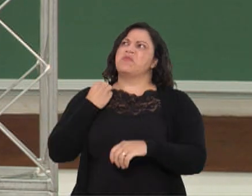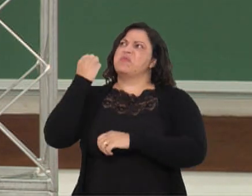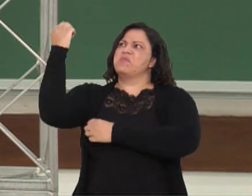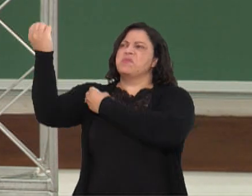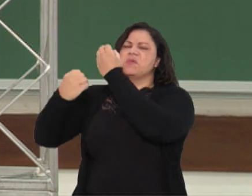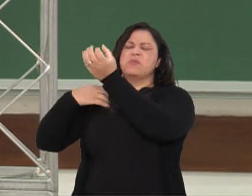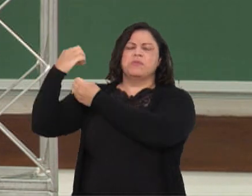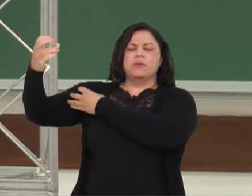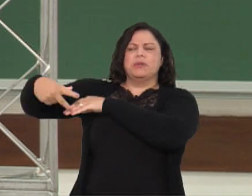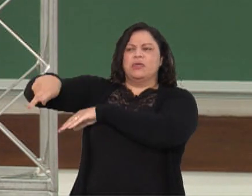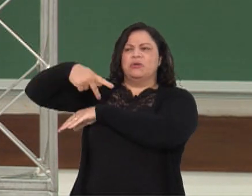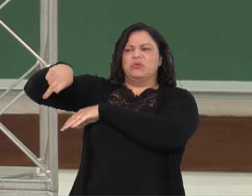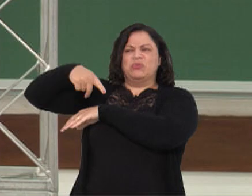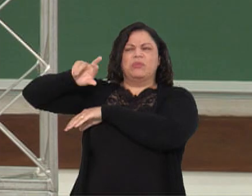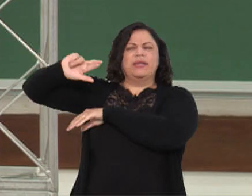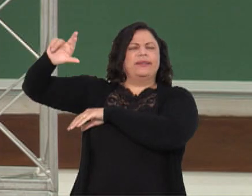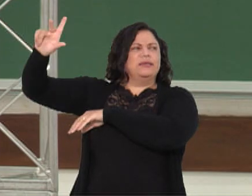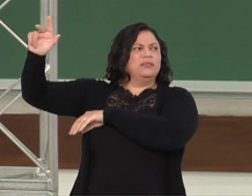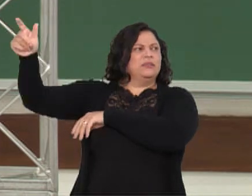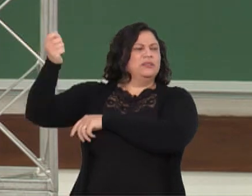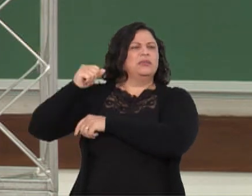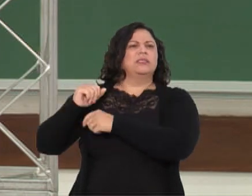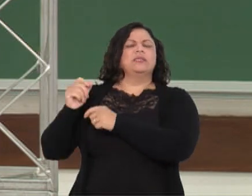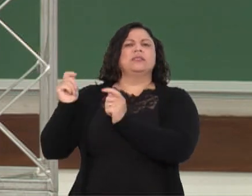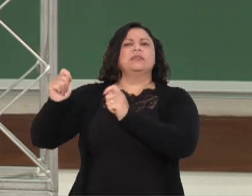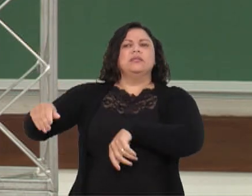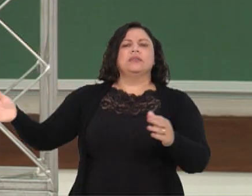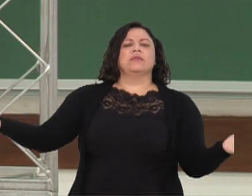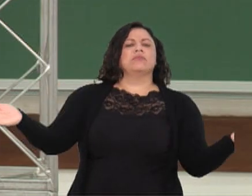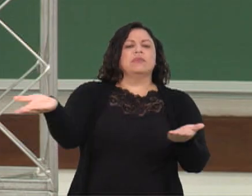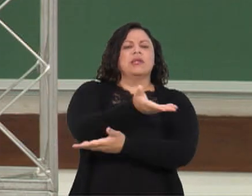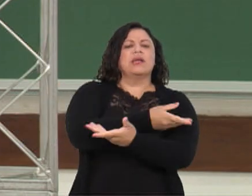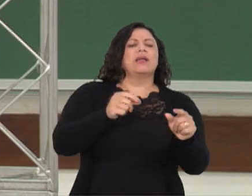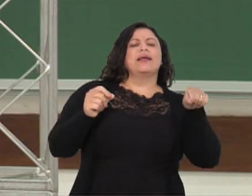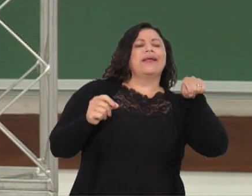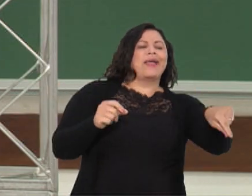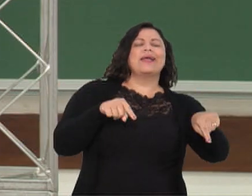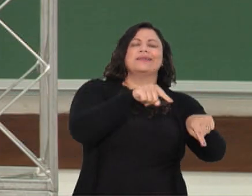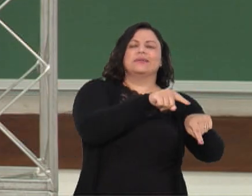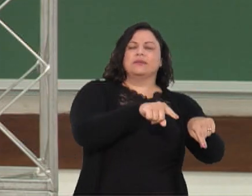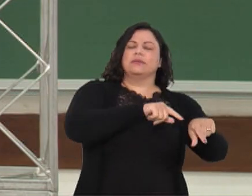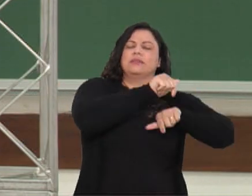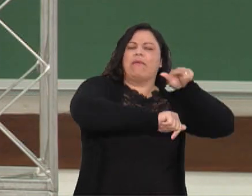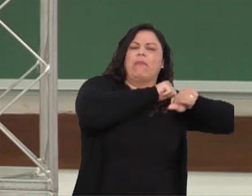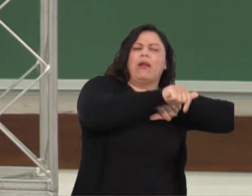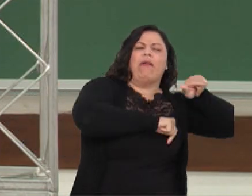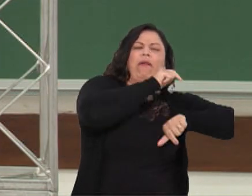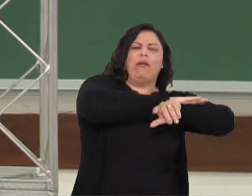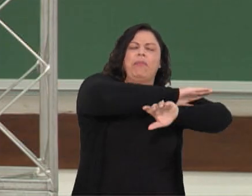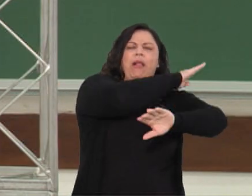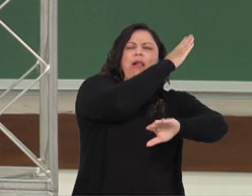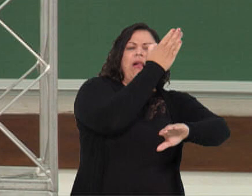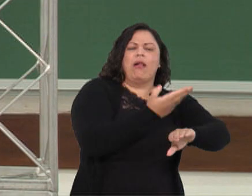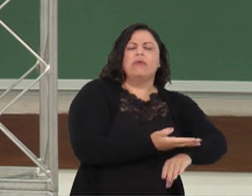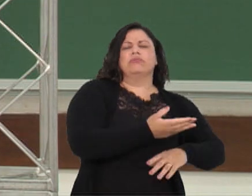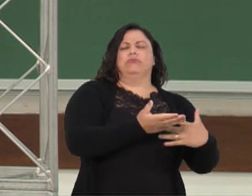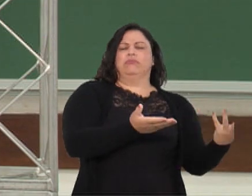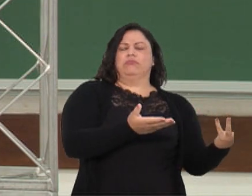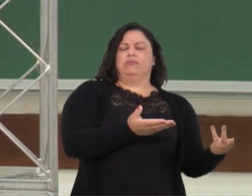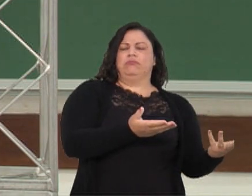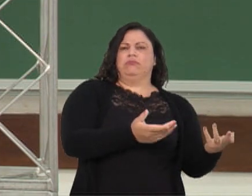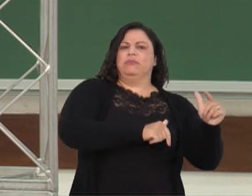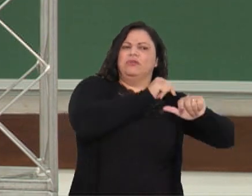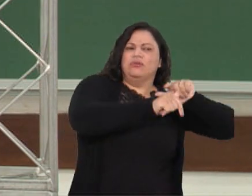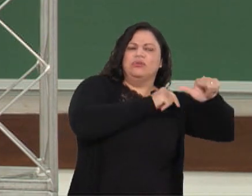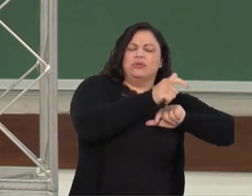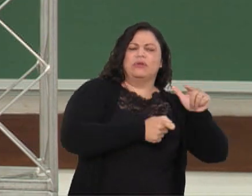viagens internacionais em relação a outro aluno que tem que trabalhar o dia inteiro e o fruto do trabalho dele ainda é só